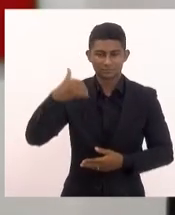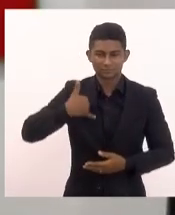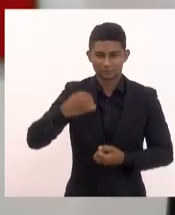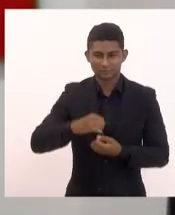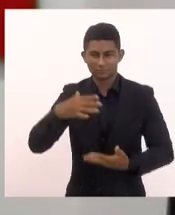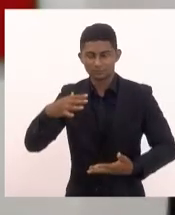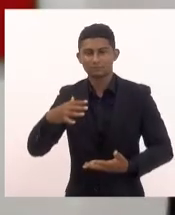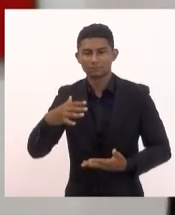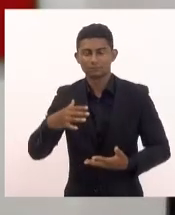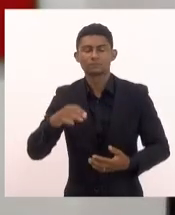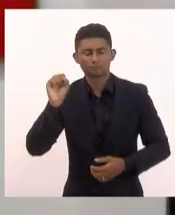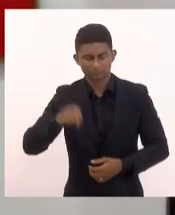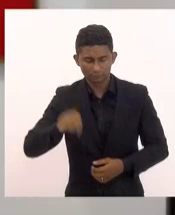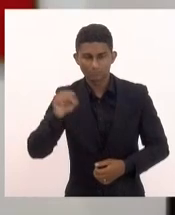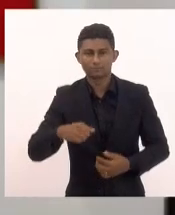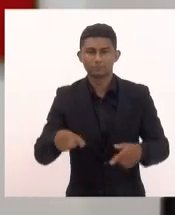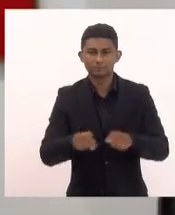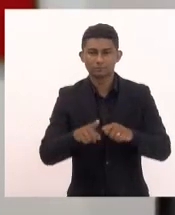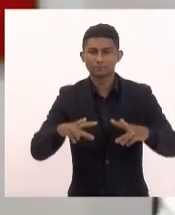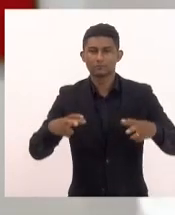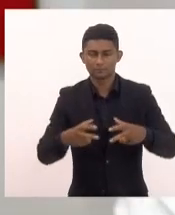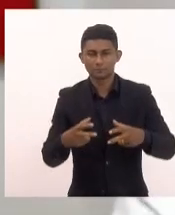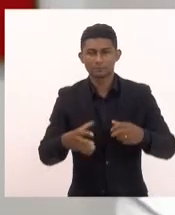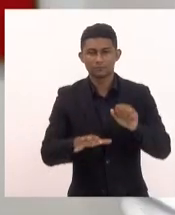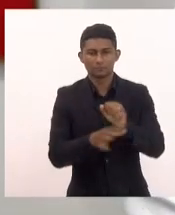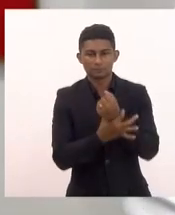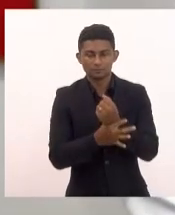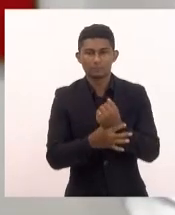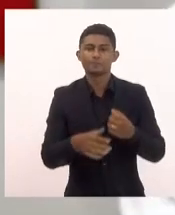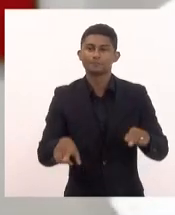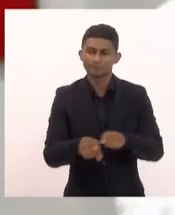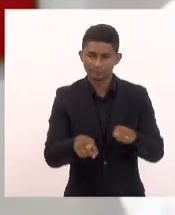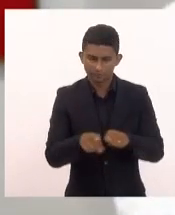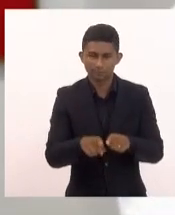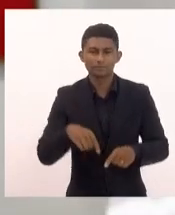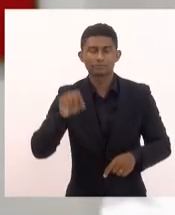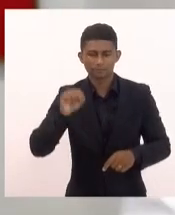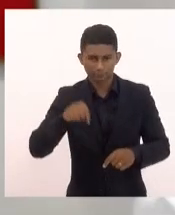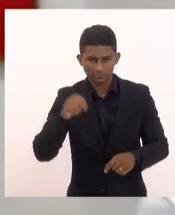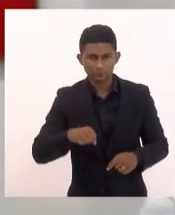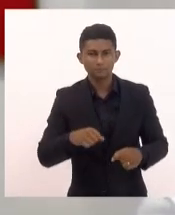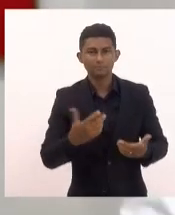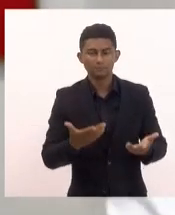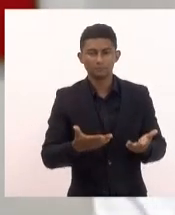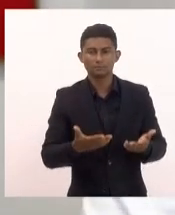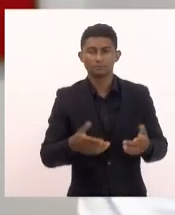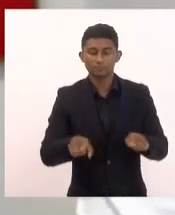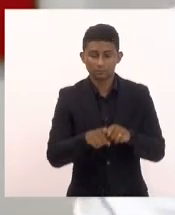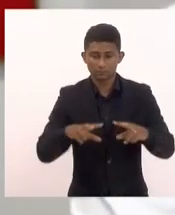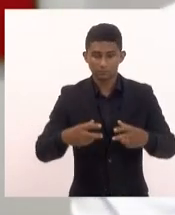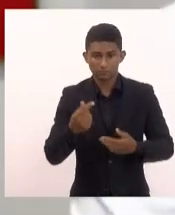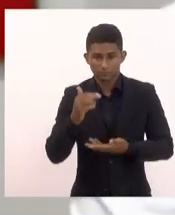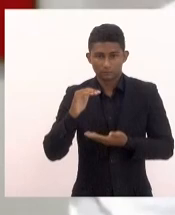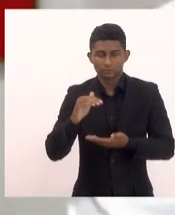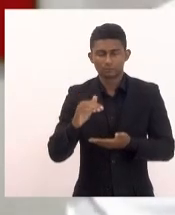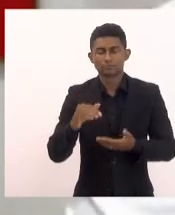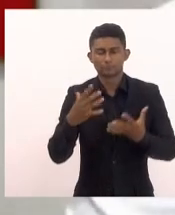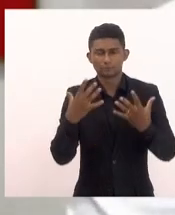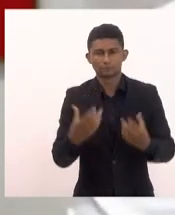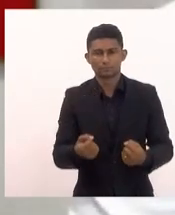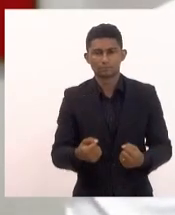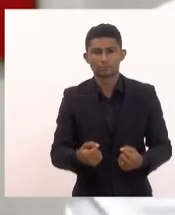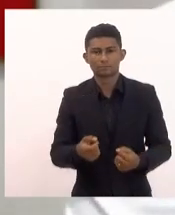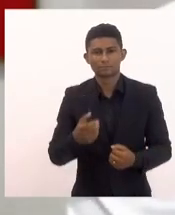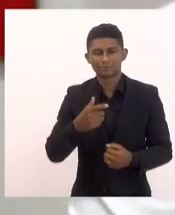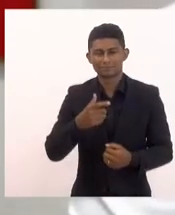Justiça. Segurança Pública e Assuntos de Polícia, favorável com o substitutivo da CCJ. E de Orçamento, favorável. Relator de Márcio Pacheco, Rosane